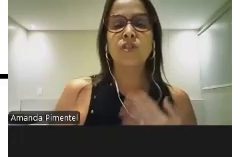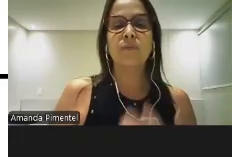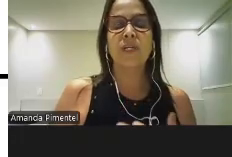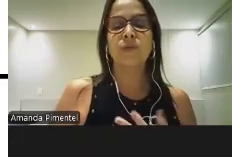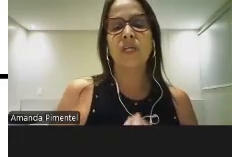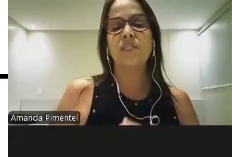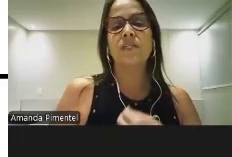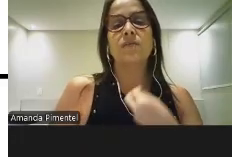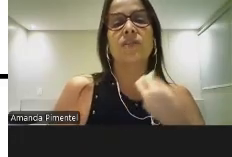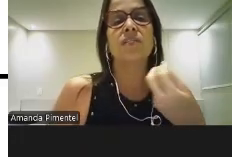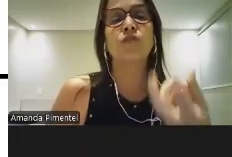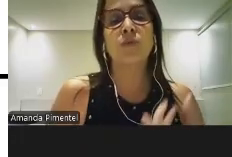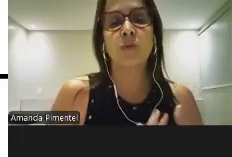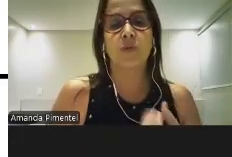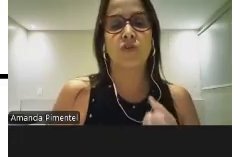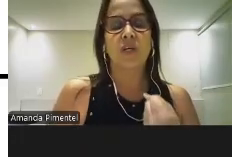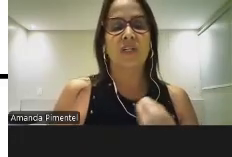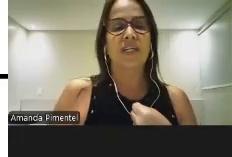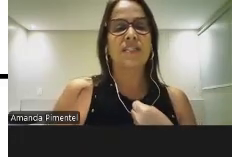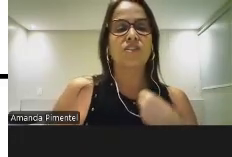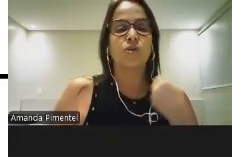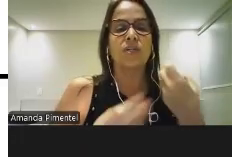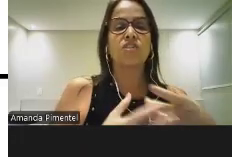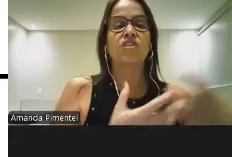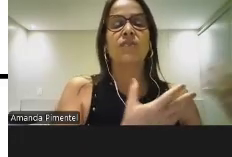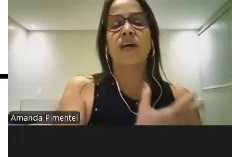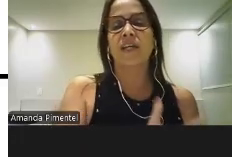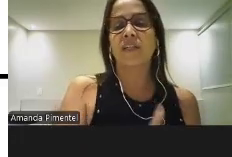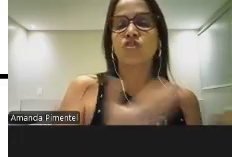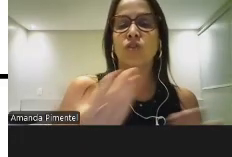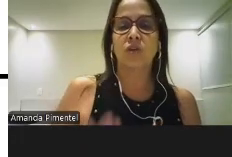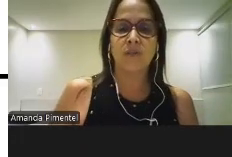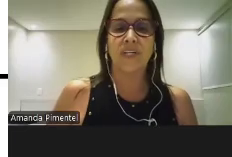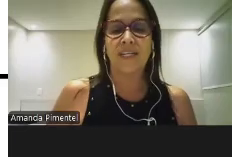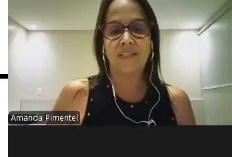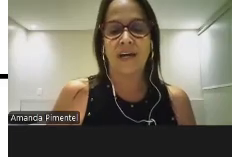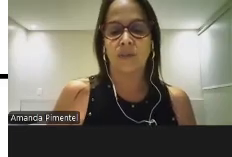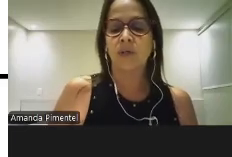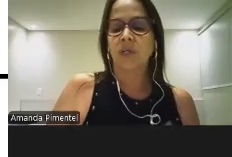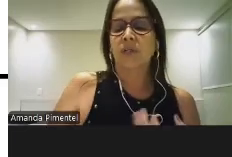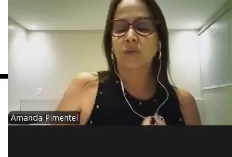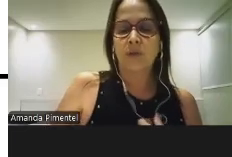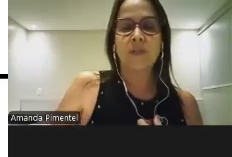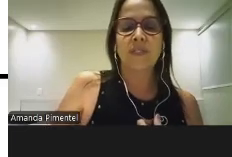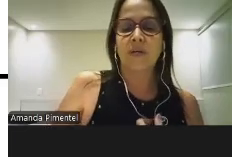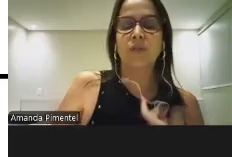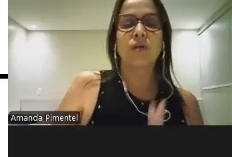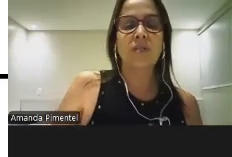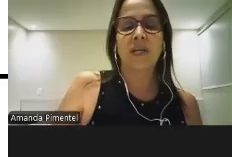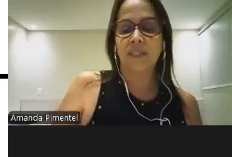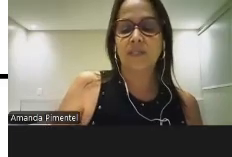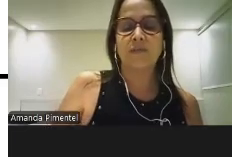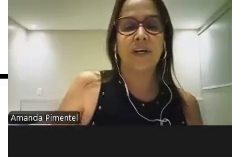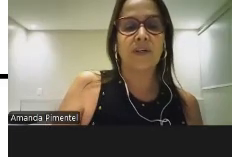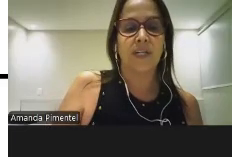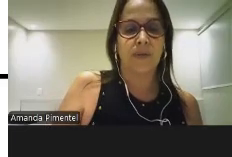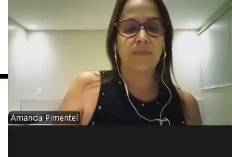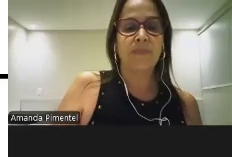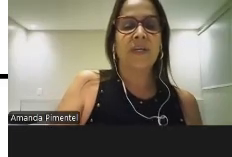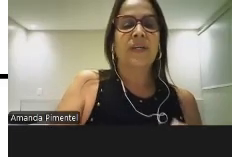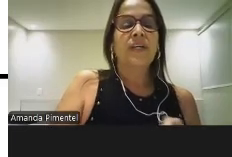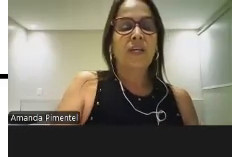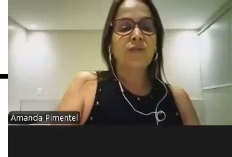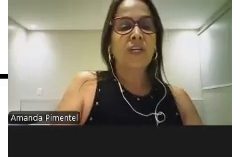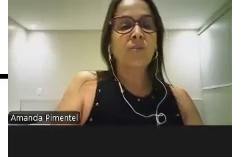pelo surgimento desses fusos, dessas coisas diferentes no nosso traçado, do nosso exame, do nosso